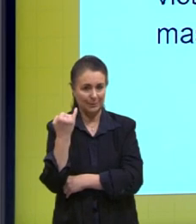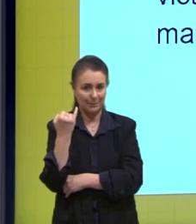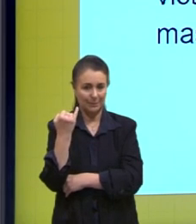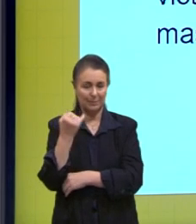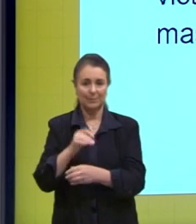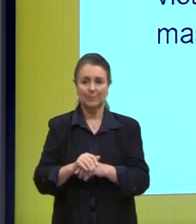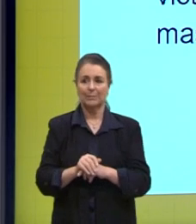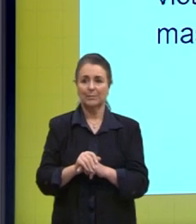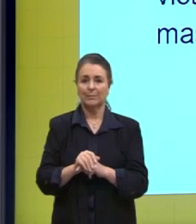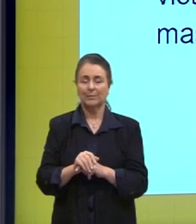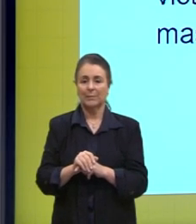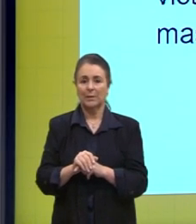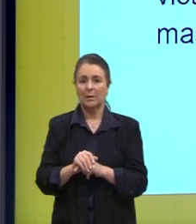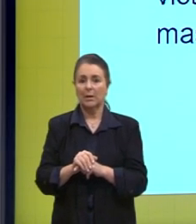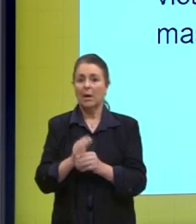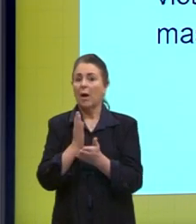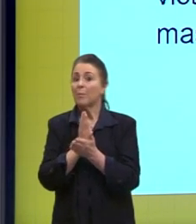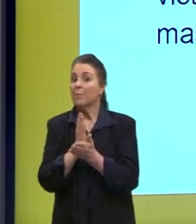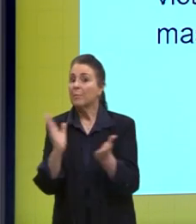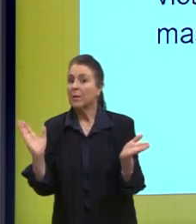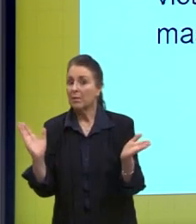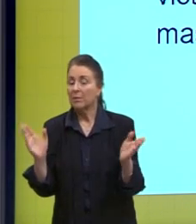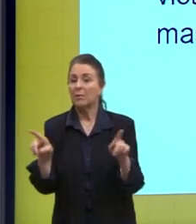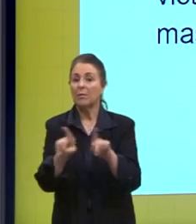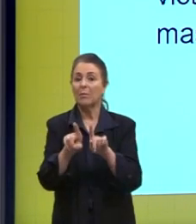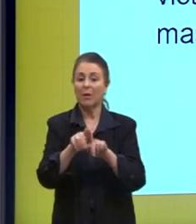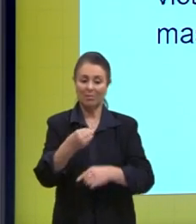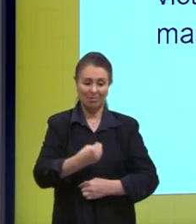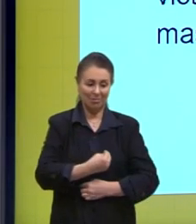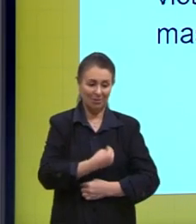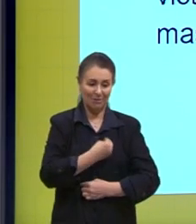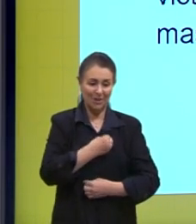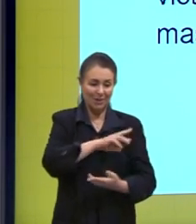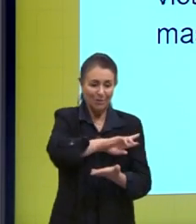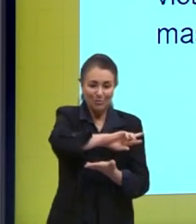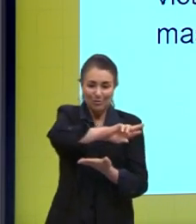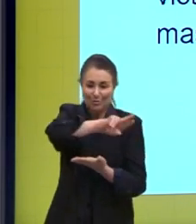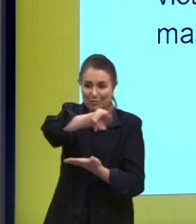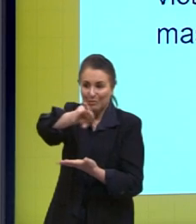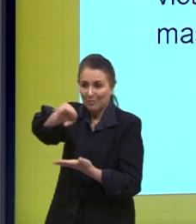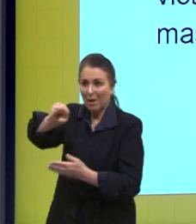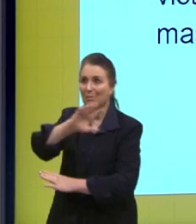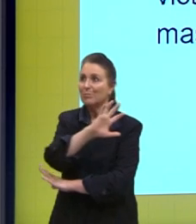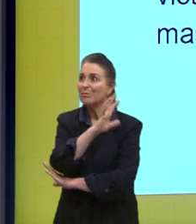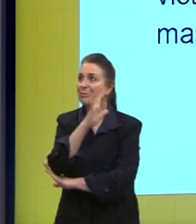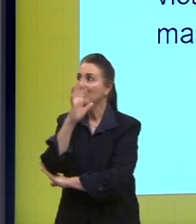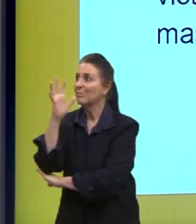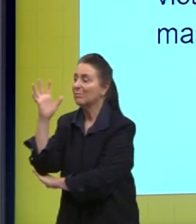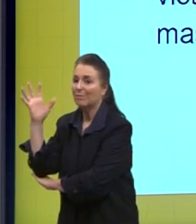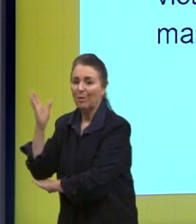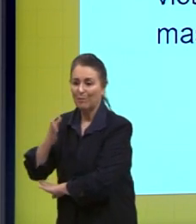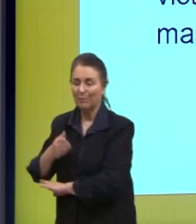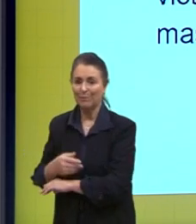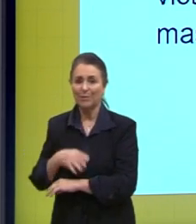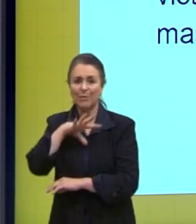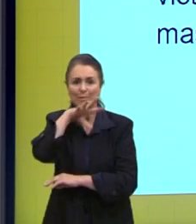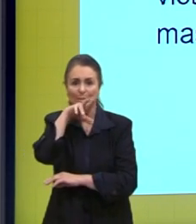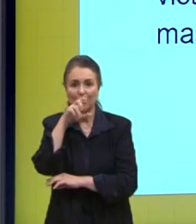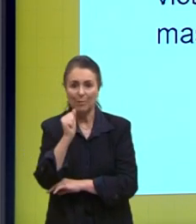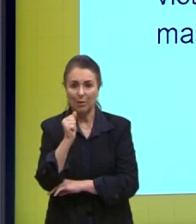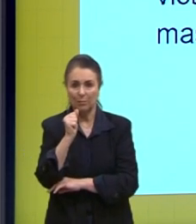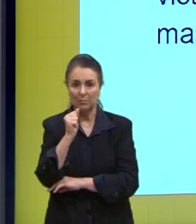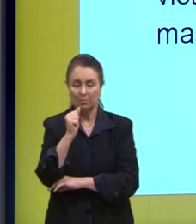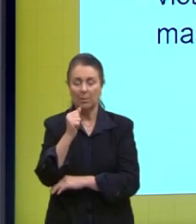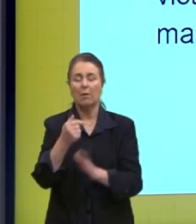e a perda da biodiversidade é algo que nos preocupa muito e vem aparecendo muito também em questões